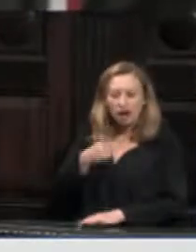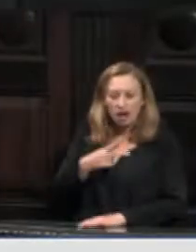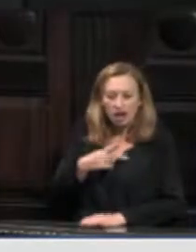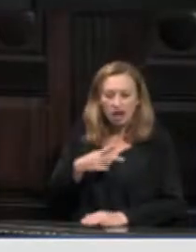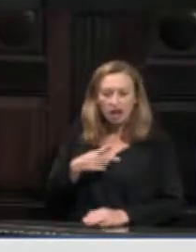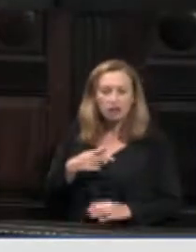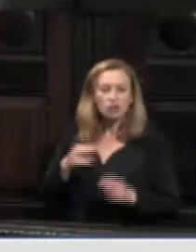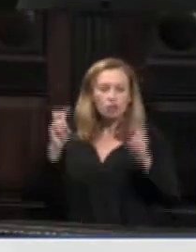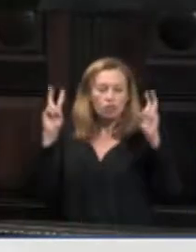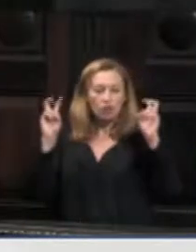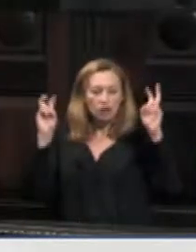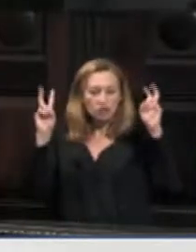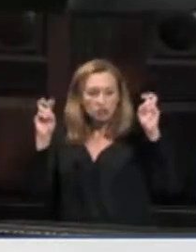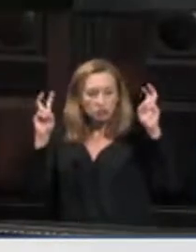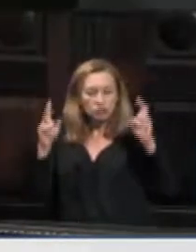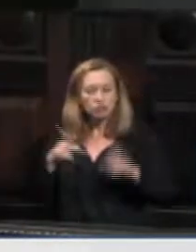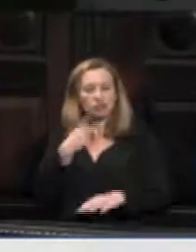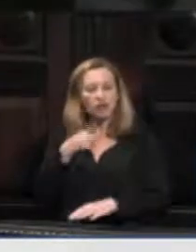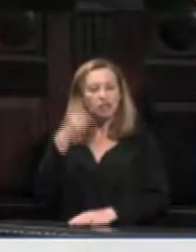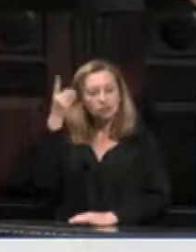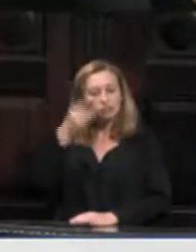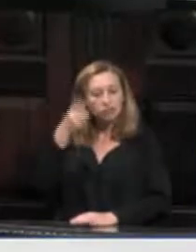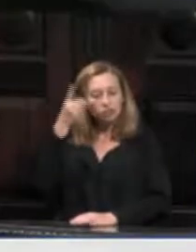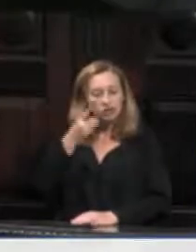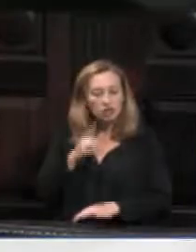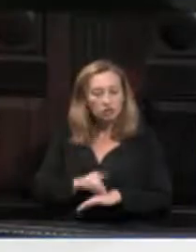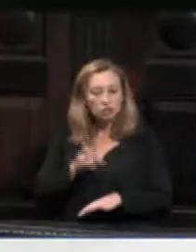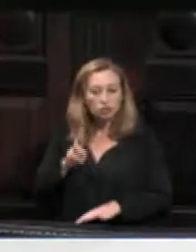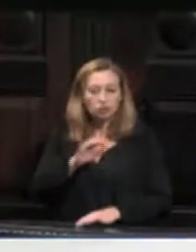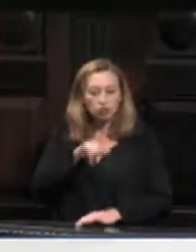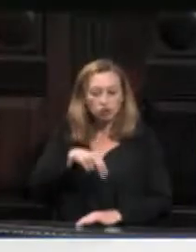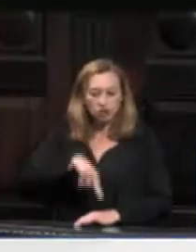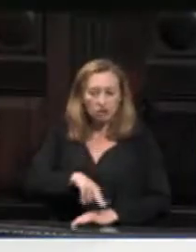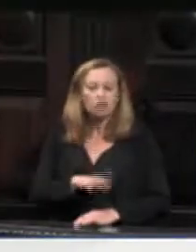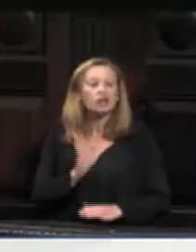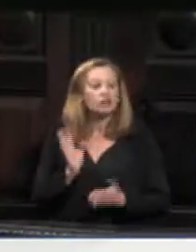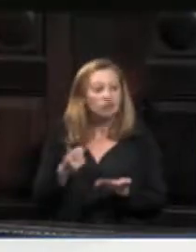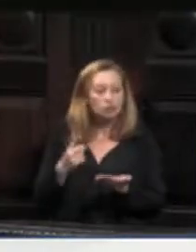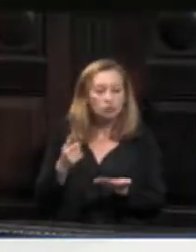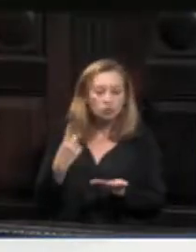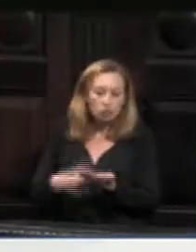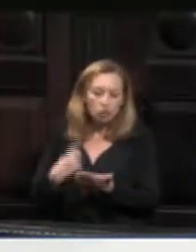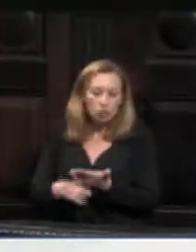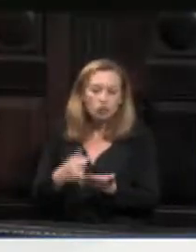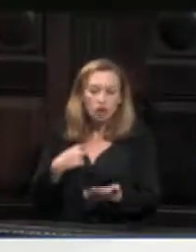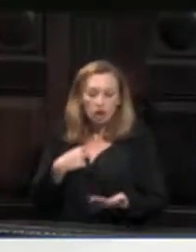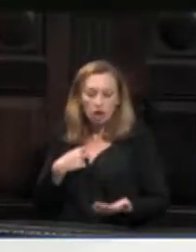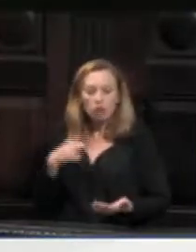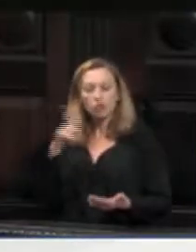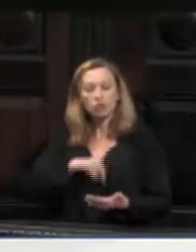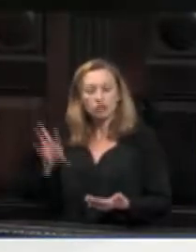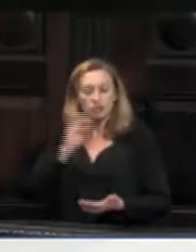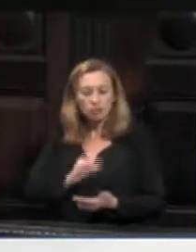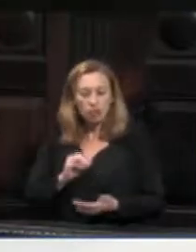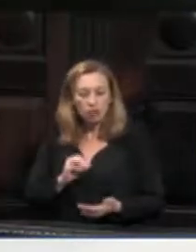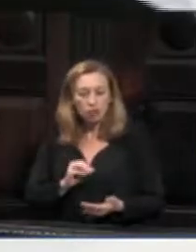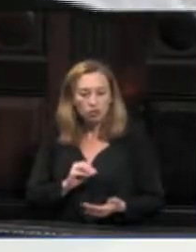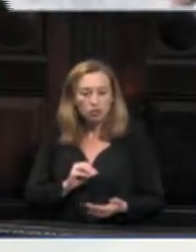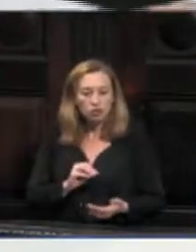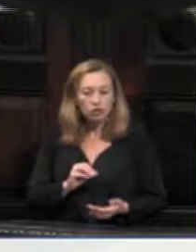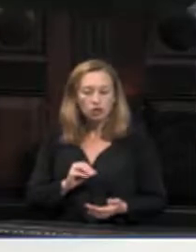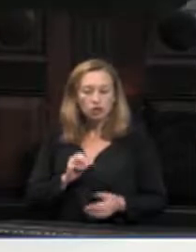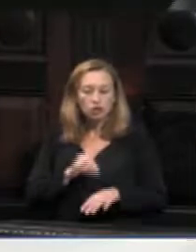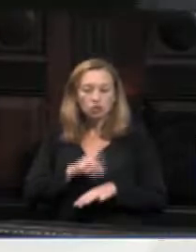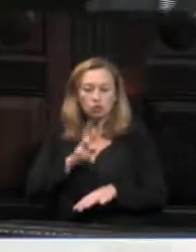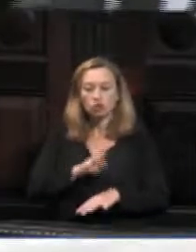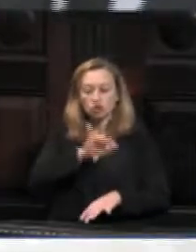doutor Julianelli, que era também preocupação do deputado Anderson, fechamos um acordo de texto, eu, Luiz Paulo, Anderson e Julianelli, e aí ficaria